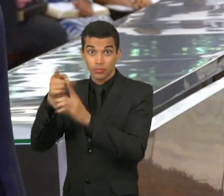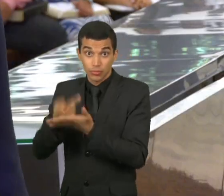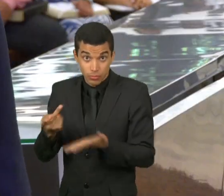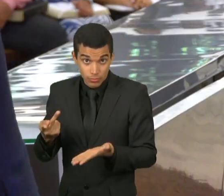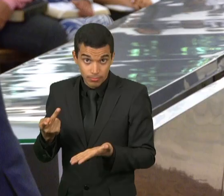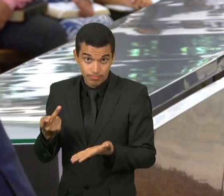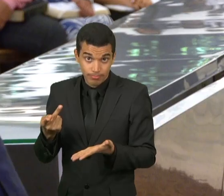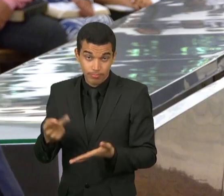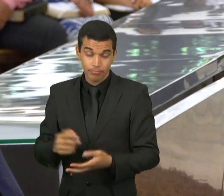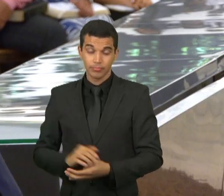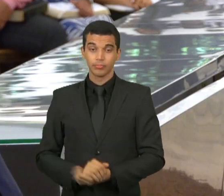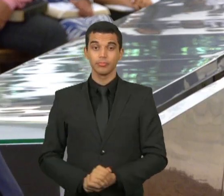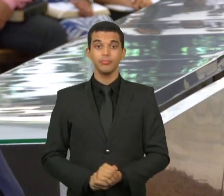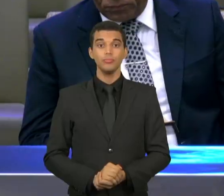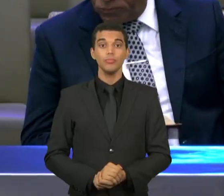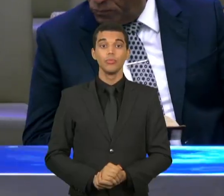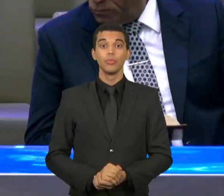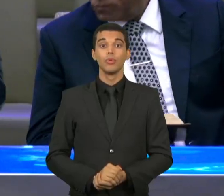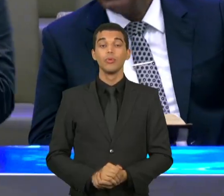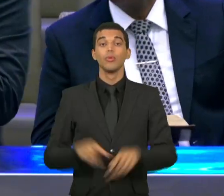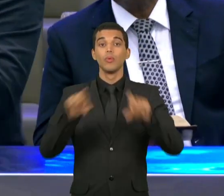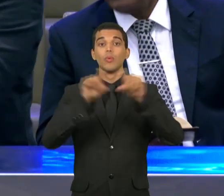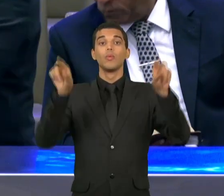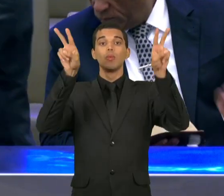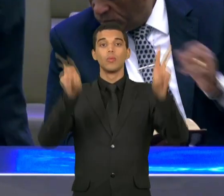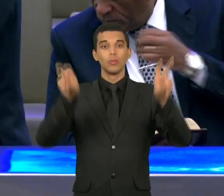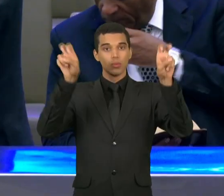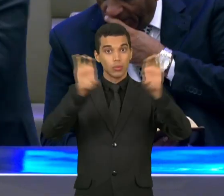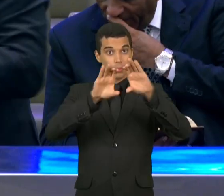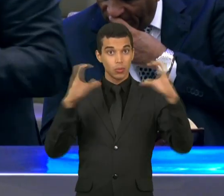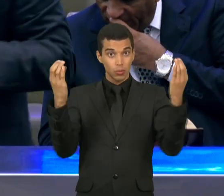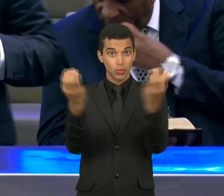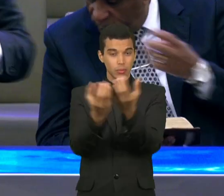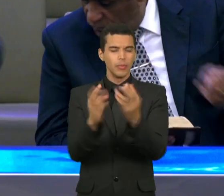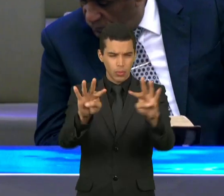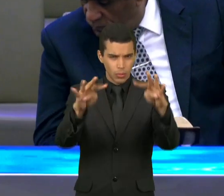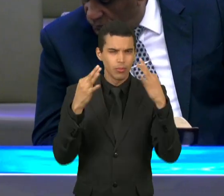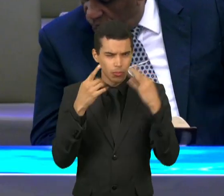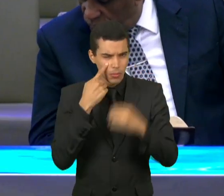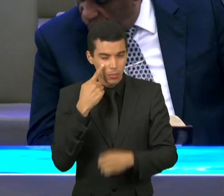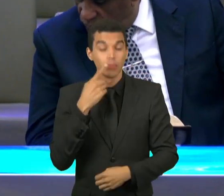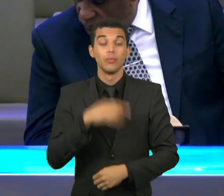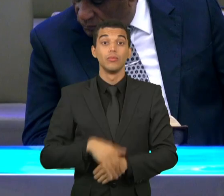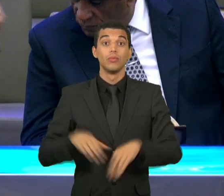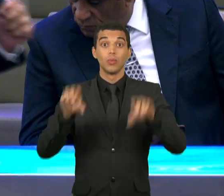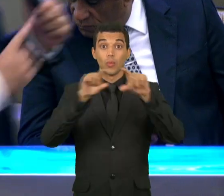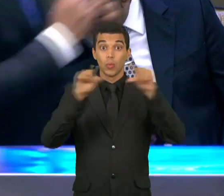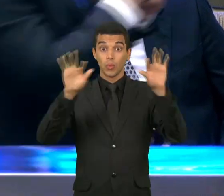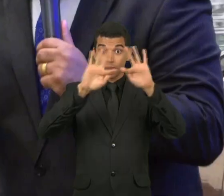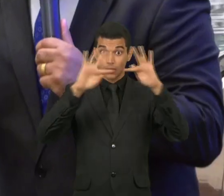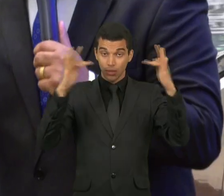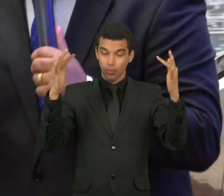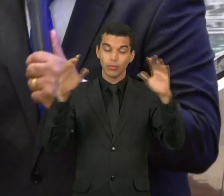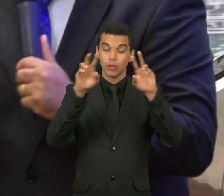O tema do congresso é preservados, presta atenção, para